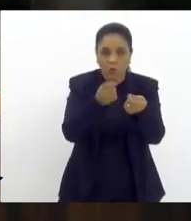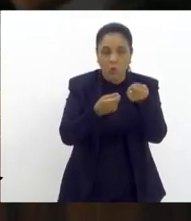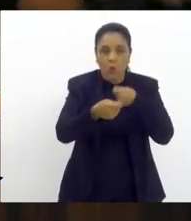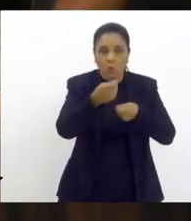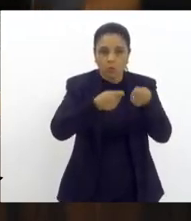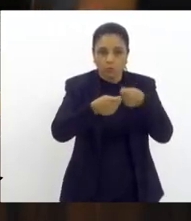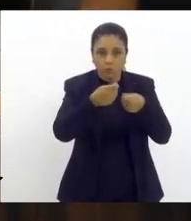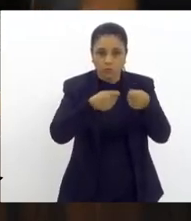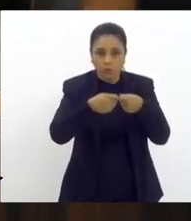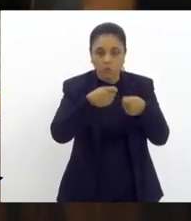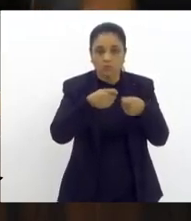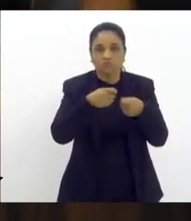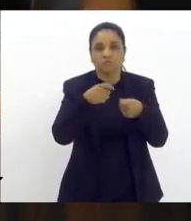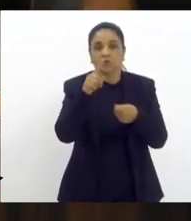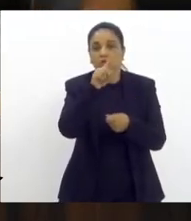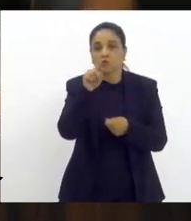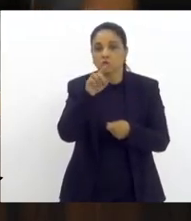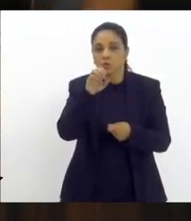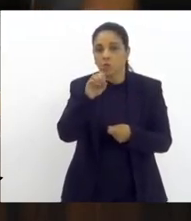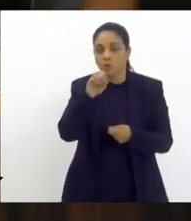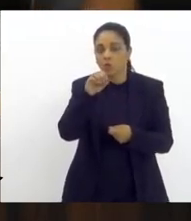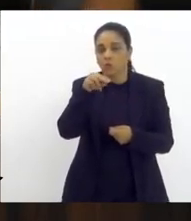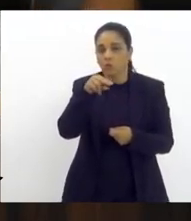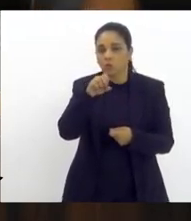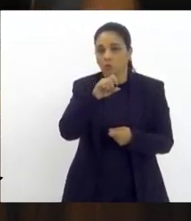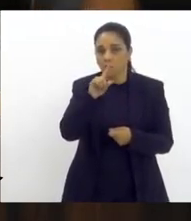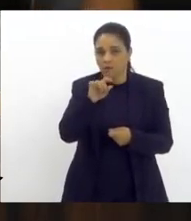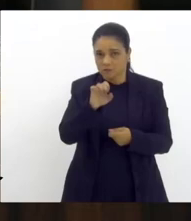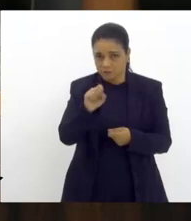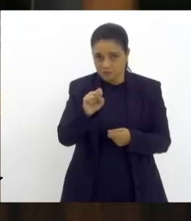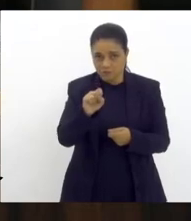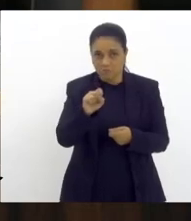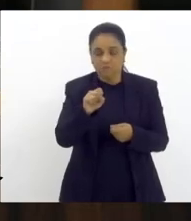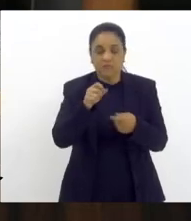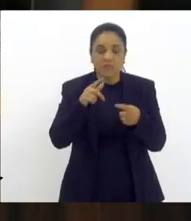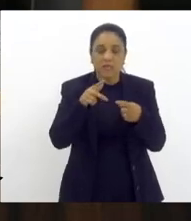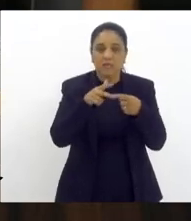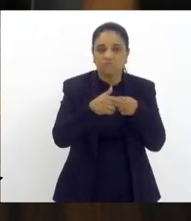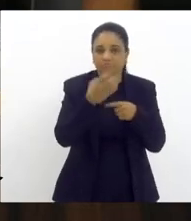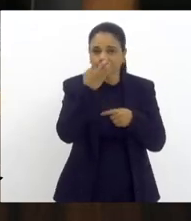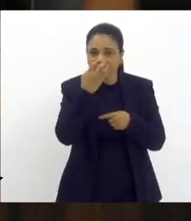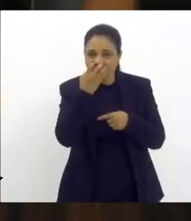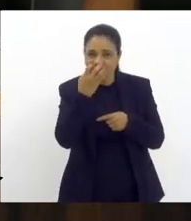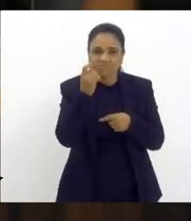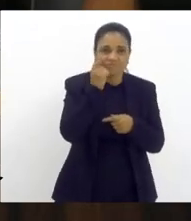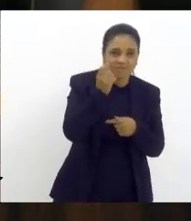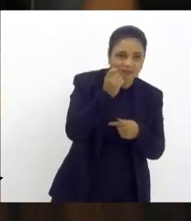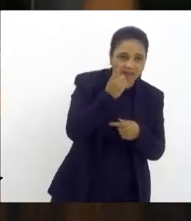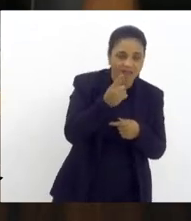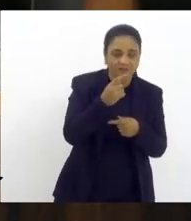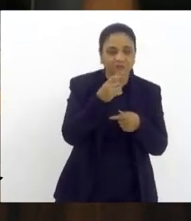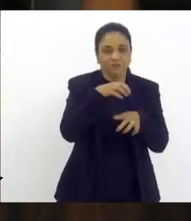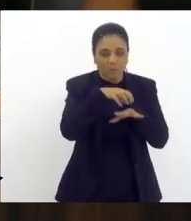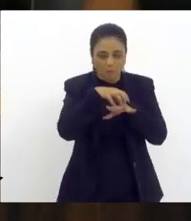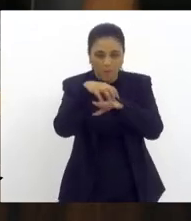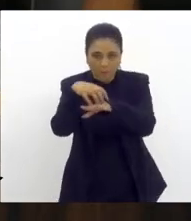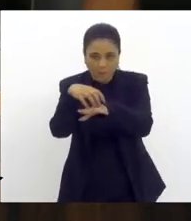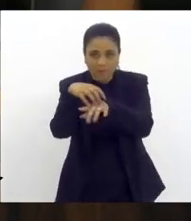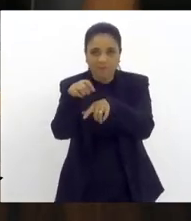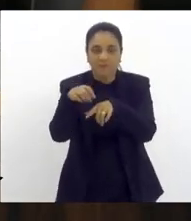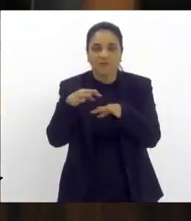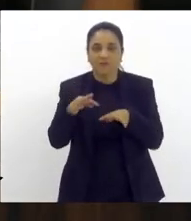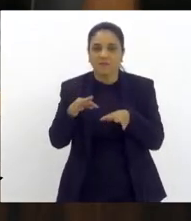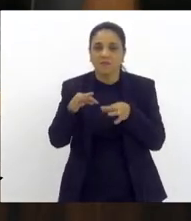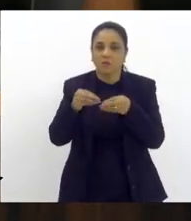zoonose esterilização Castro móvel para atender a todo